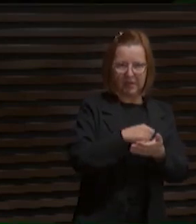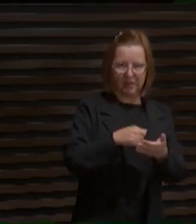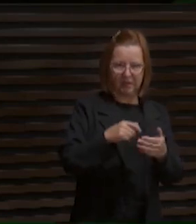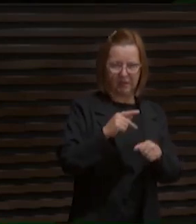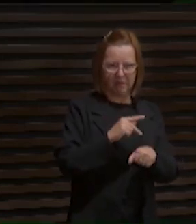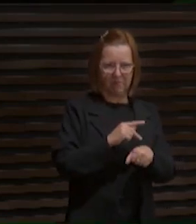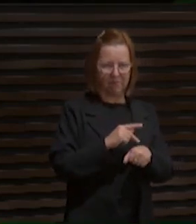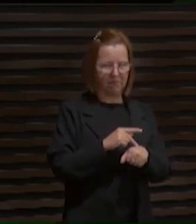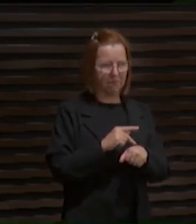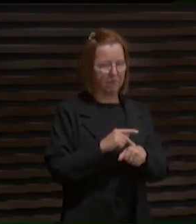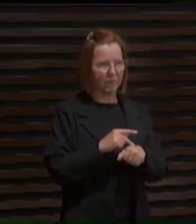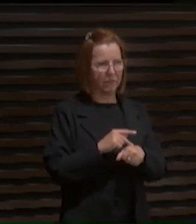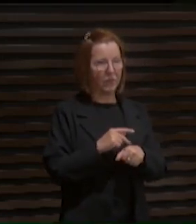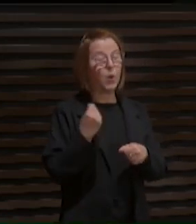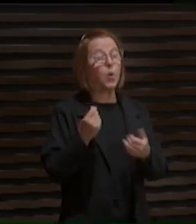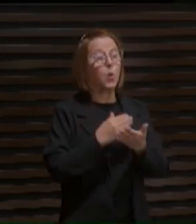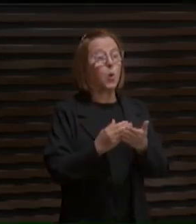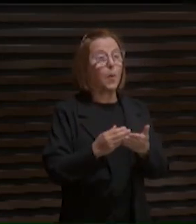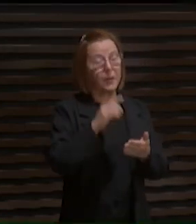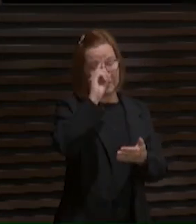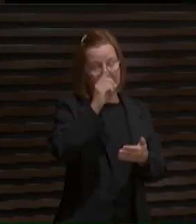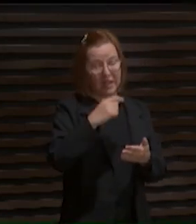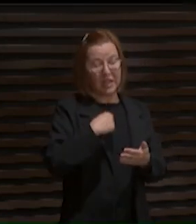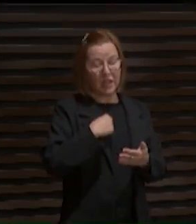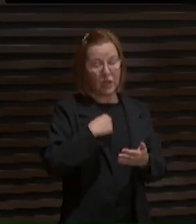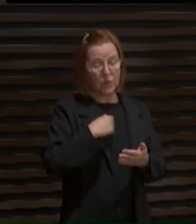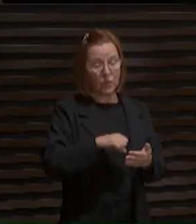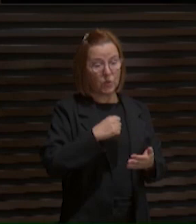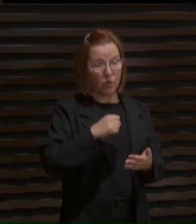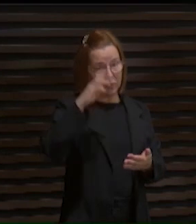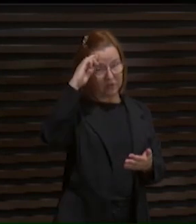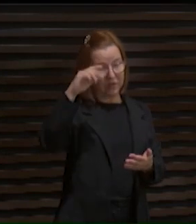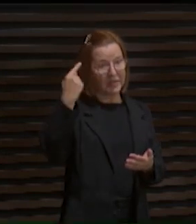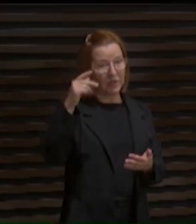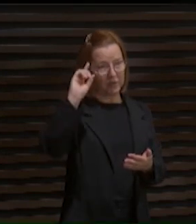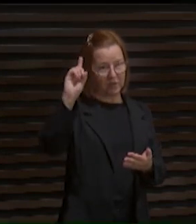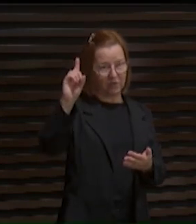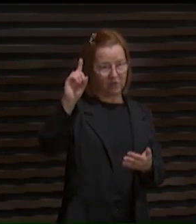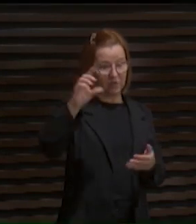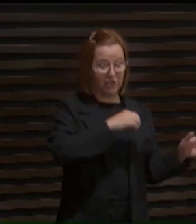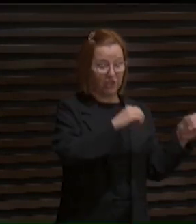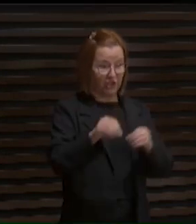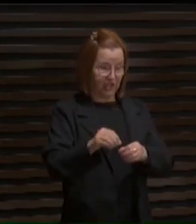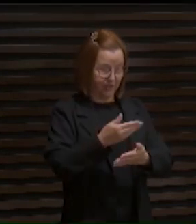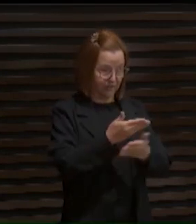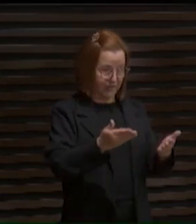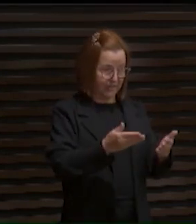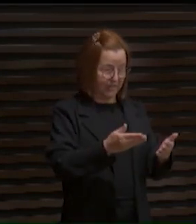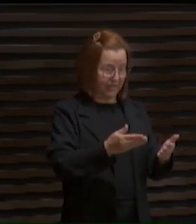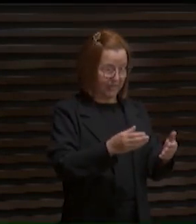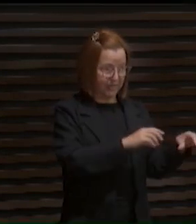Como começam os mandamentos? Eu sou o Senhor seu Deus, que o tirei da terra do Egito, da casa da